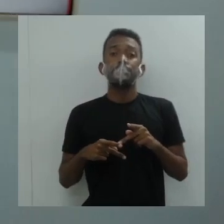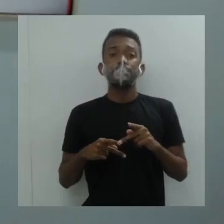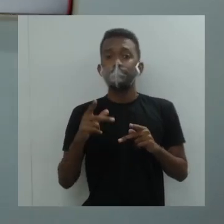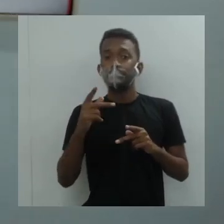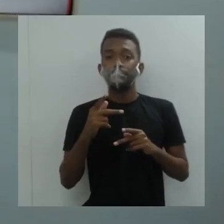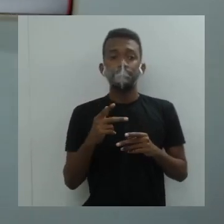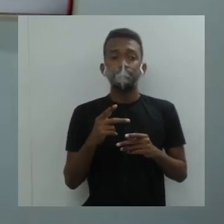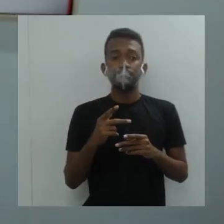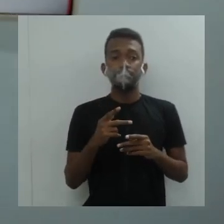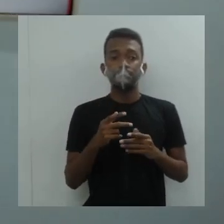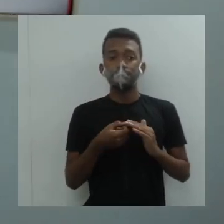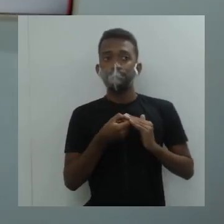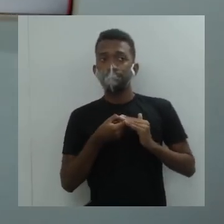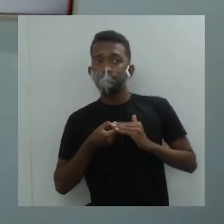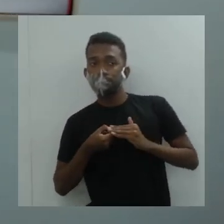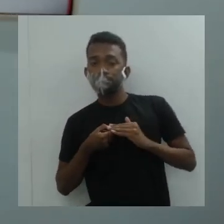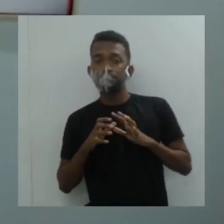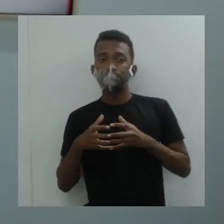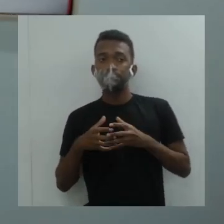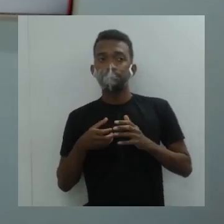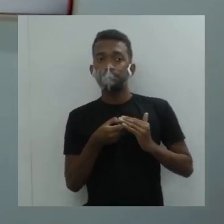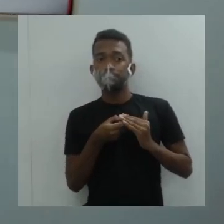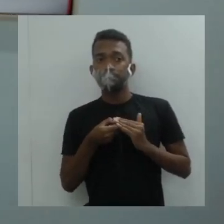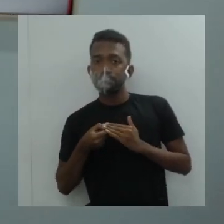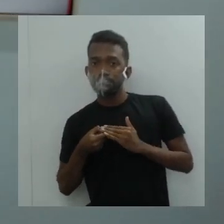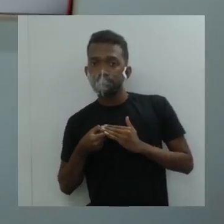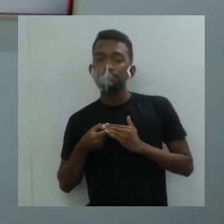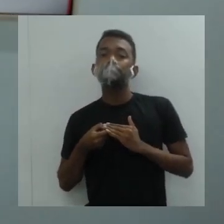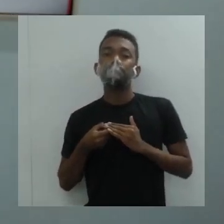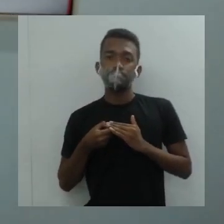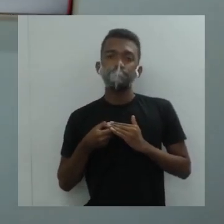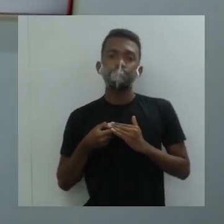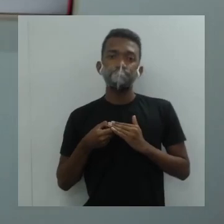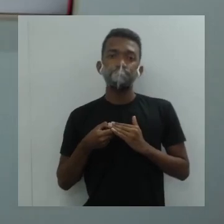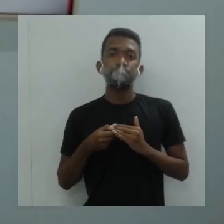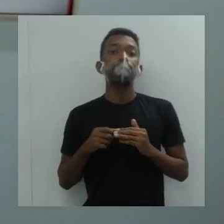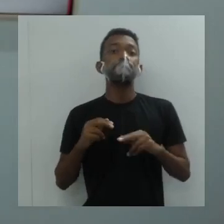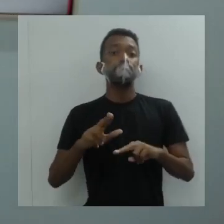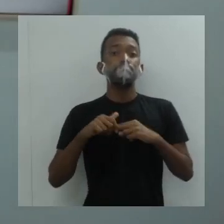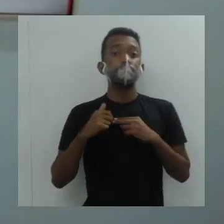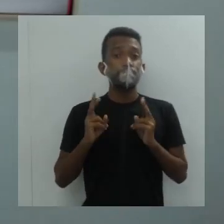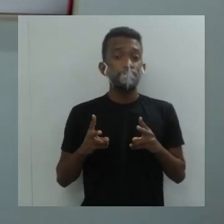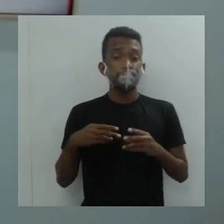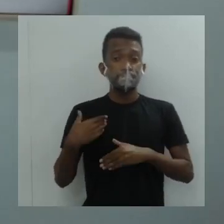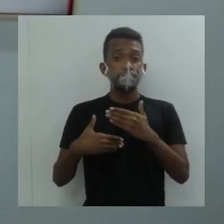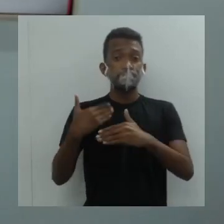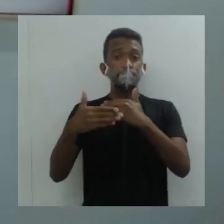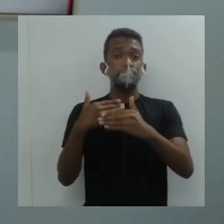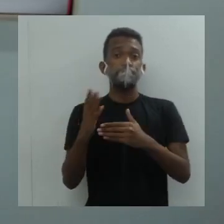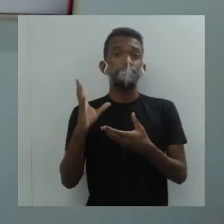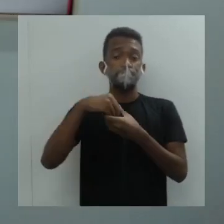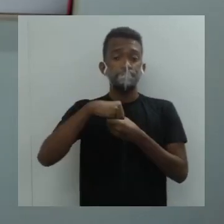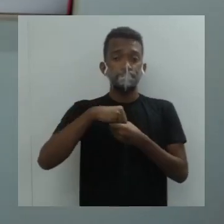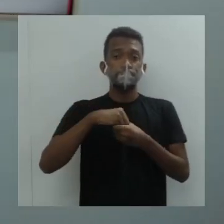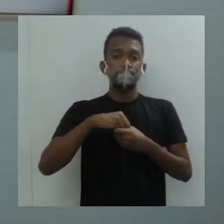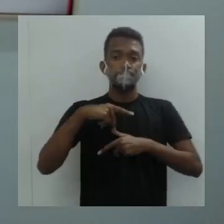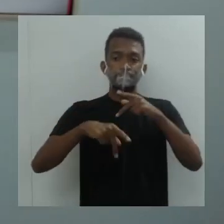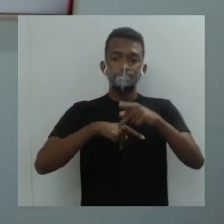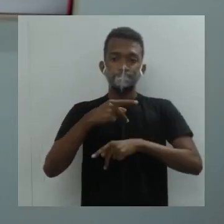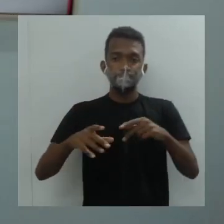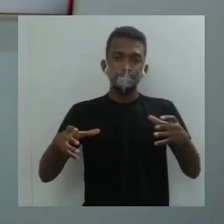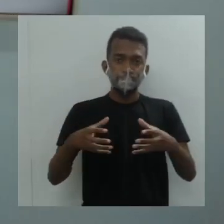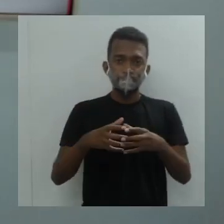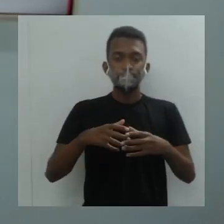excluída, porque nem sempre o desenvolvimento em determinadas populações, em